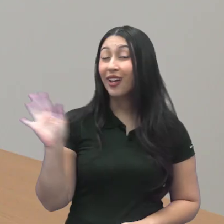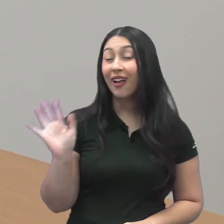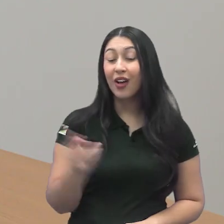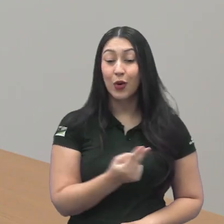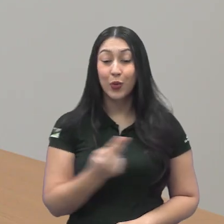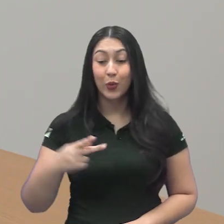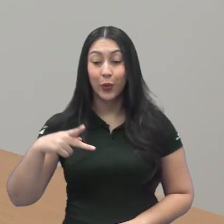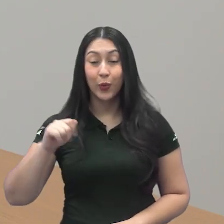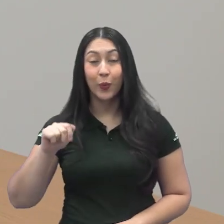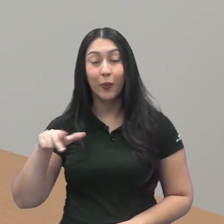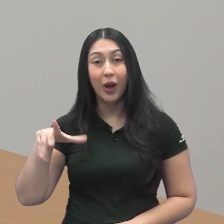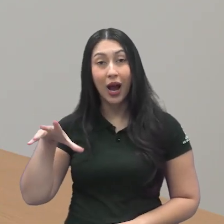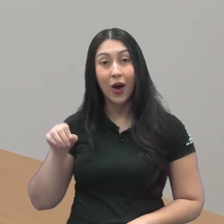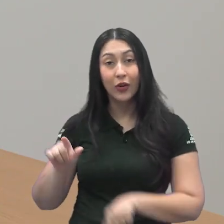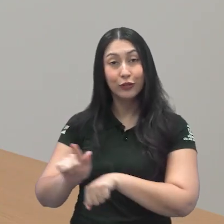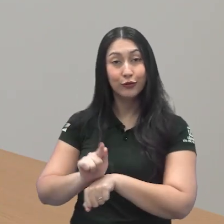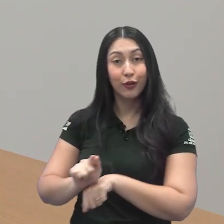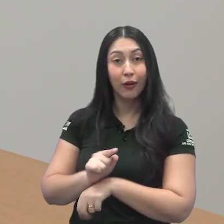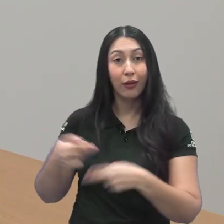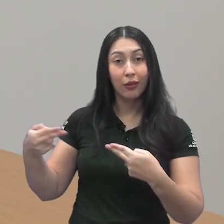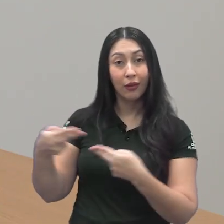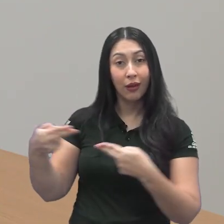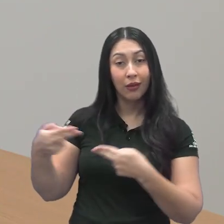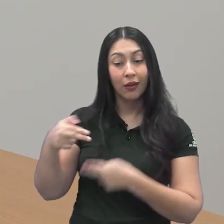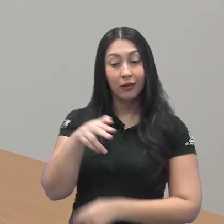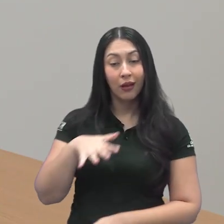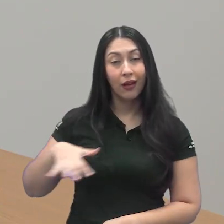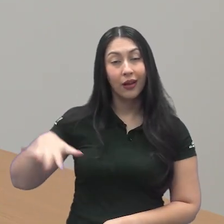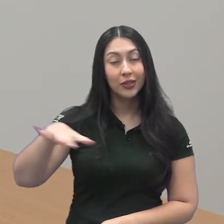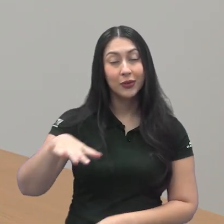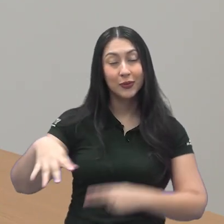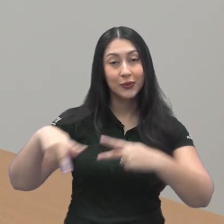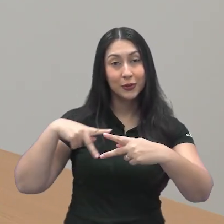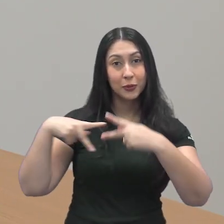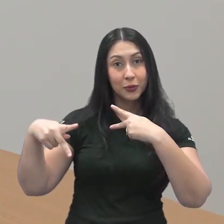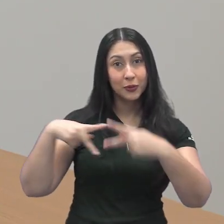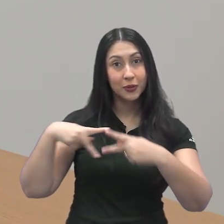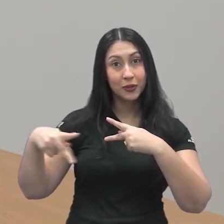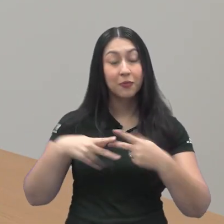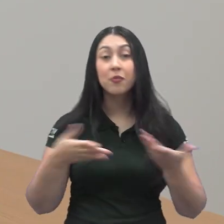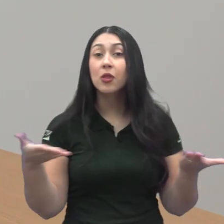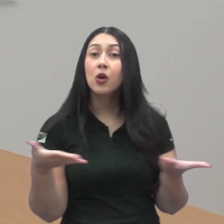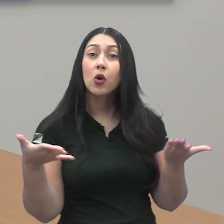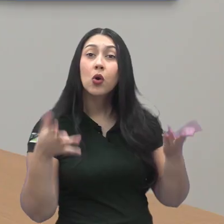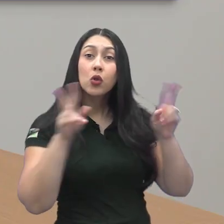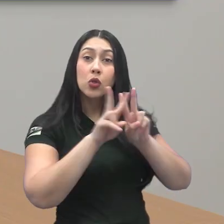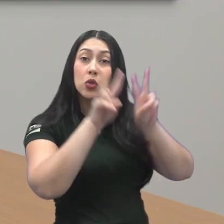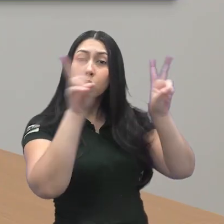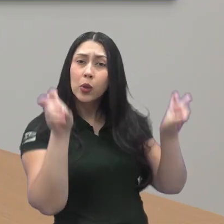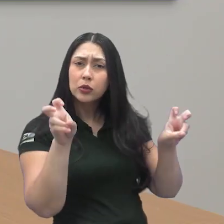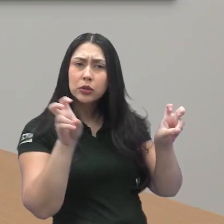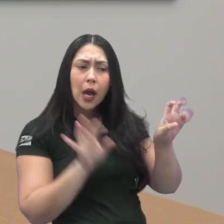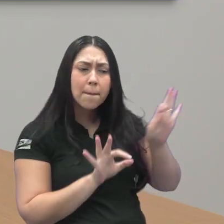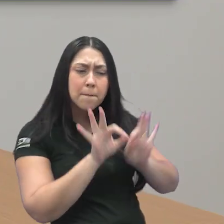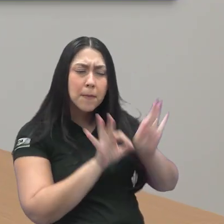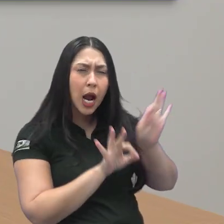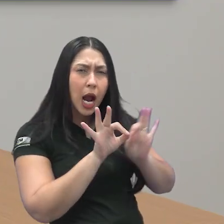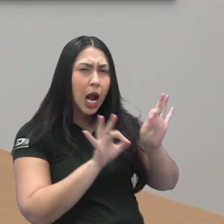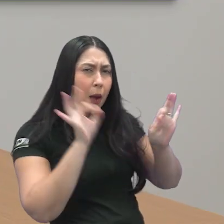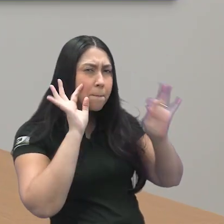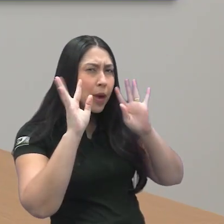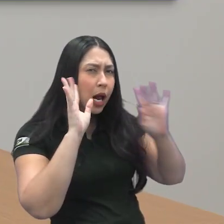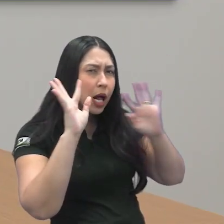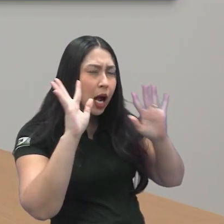Olá, meu nome é Paulo Sereda, gerente regional do Sebrae aqui para a região de São José dos Campos. Nós vamos falar sobre branding. Isso é necessário